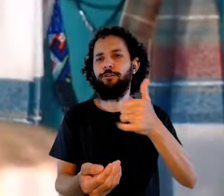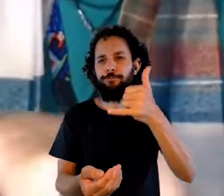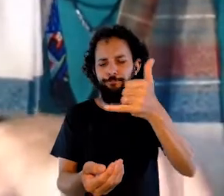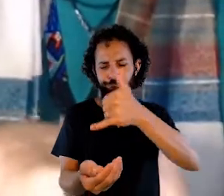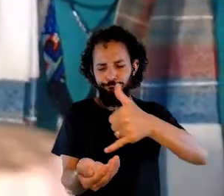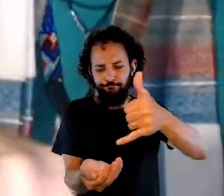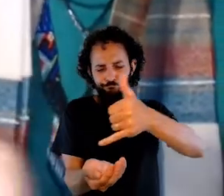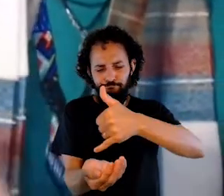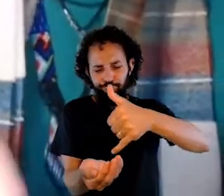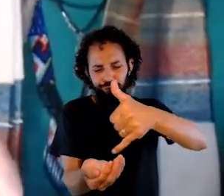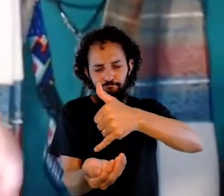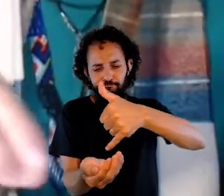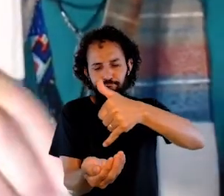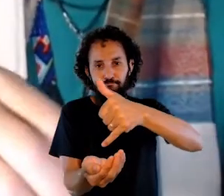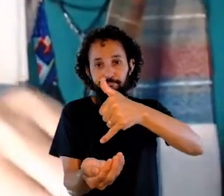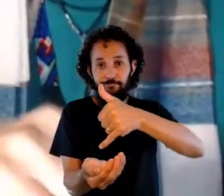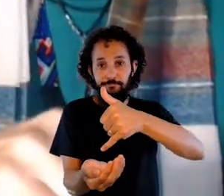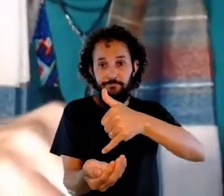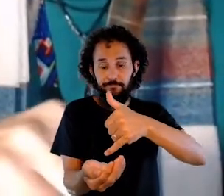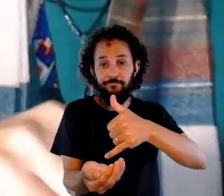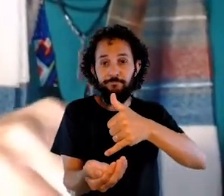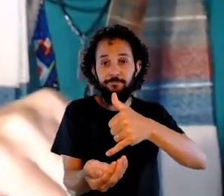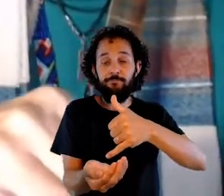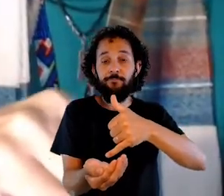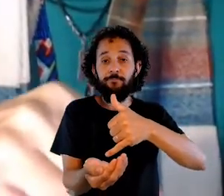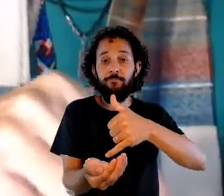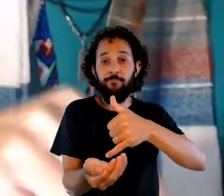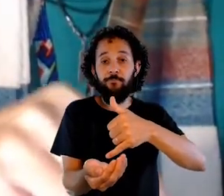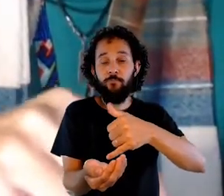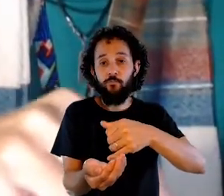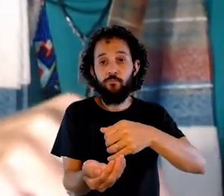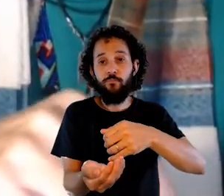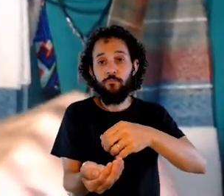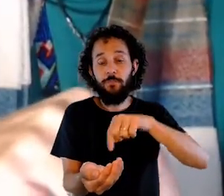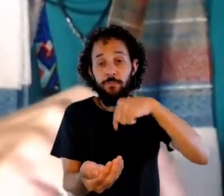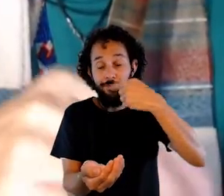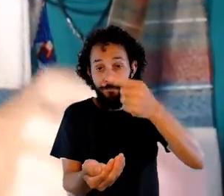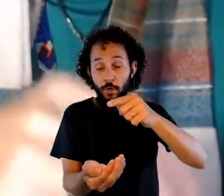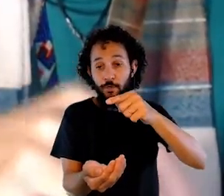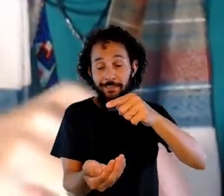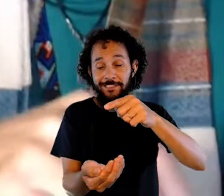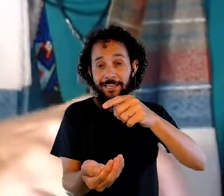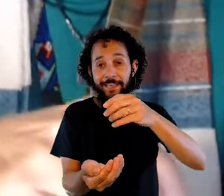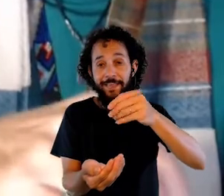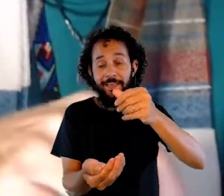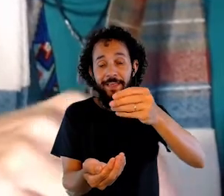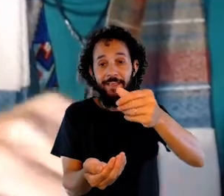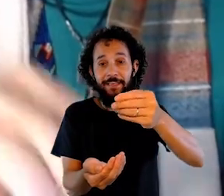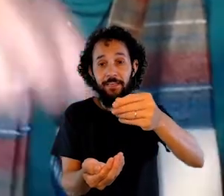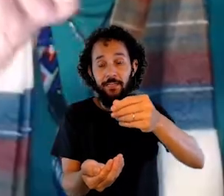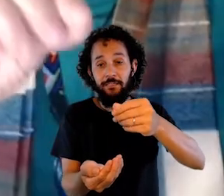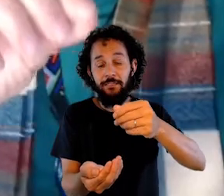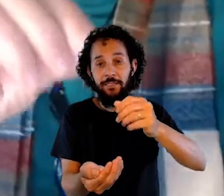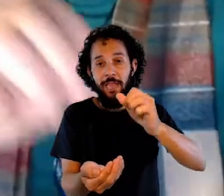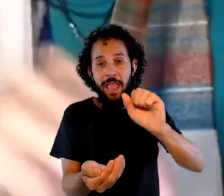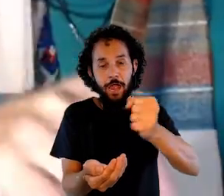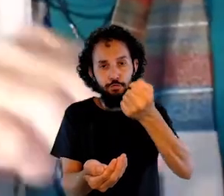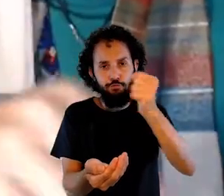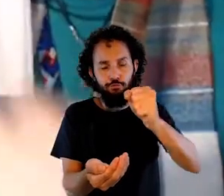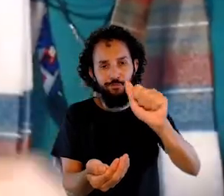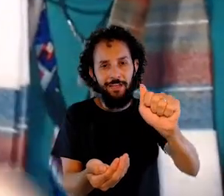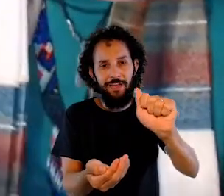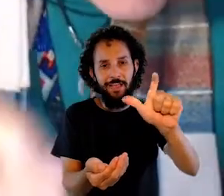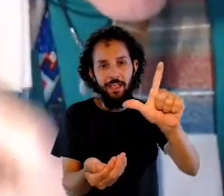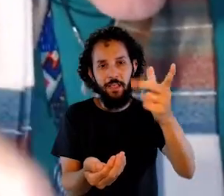Azeite do bom, aí colocou um dentinho de alho, meio dentinho de alho ali picado, e um galinho de